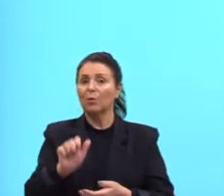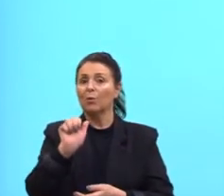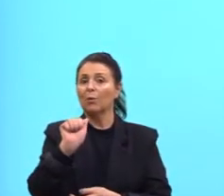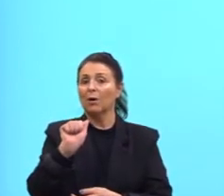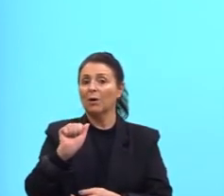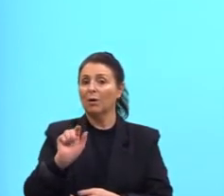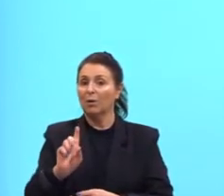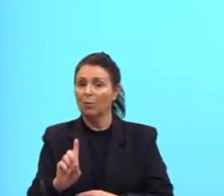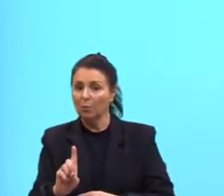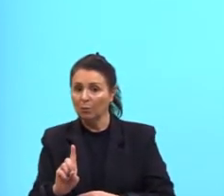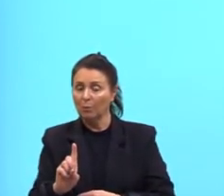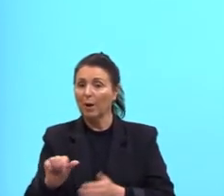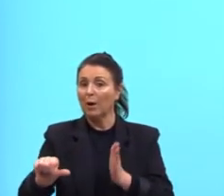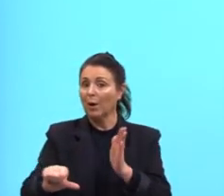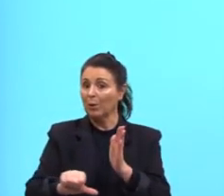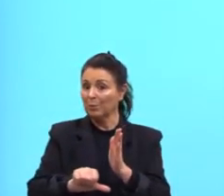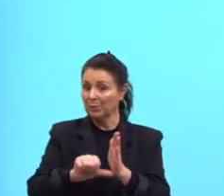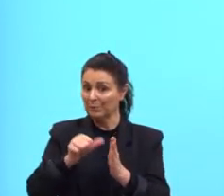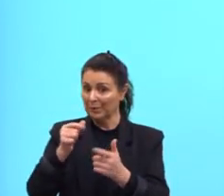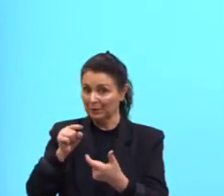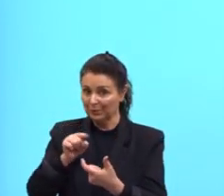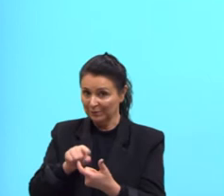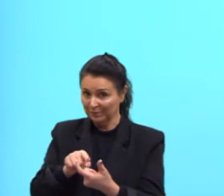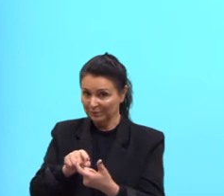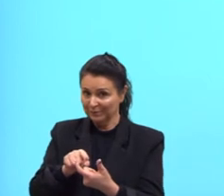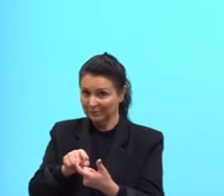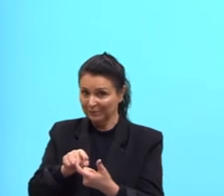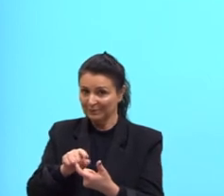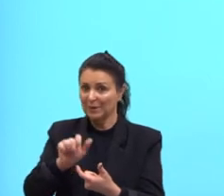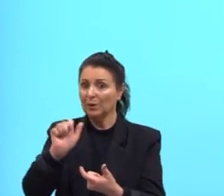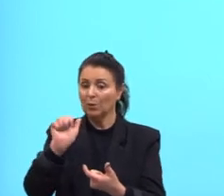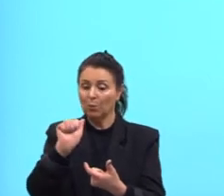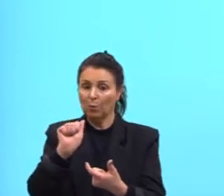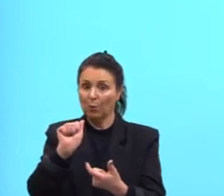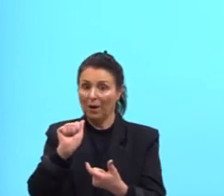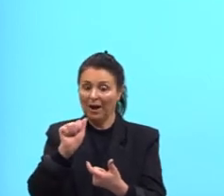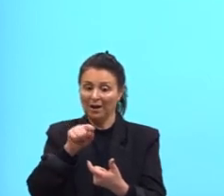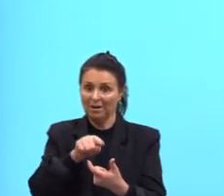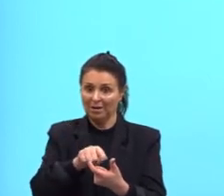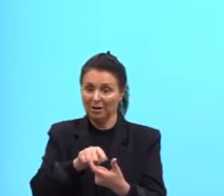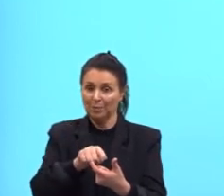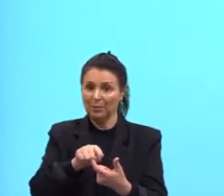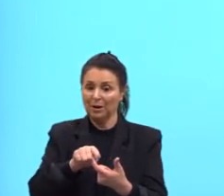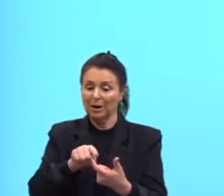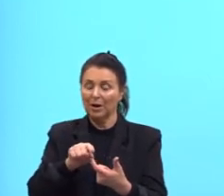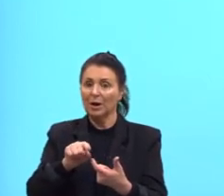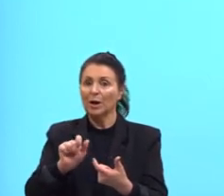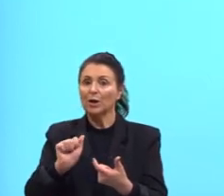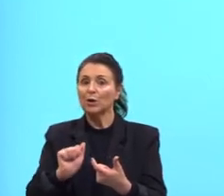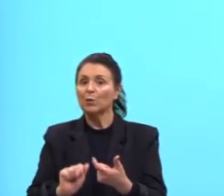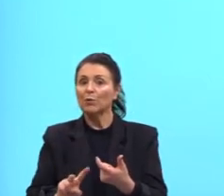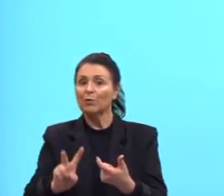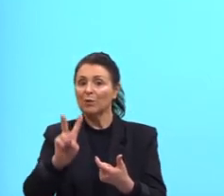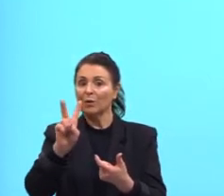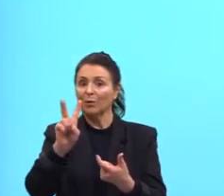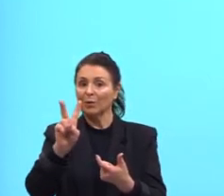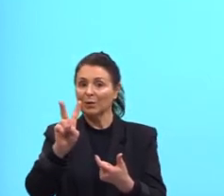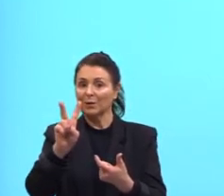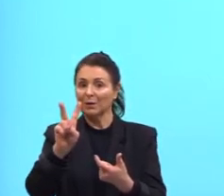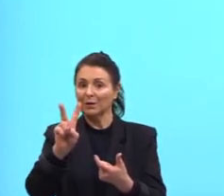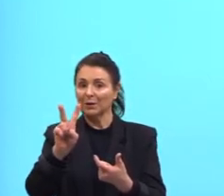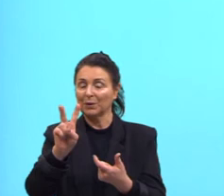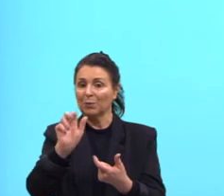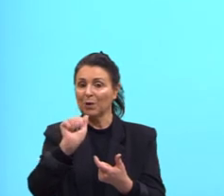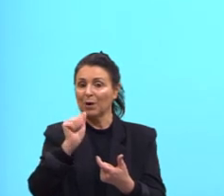um é sempre o primeiro termo tá então o a indica o termo e o valor indica a posição a um